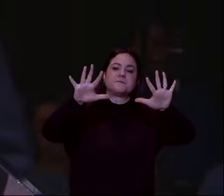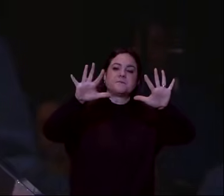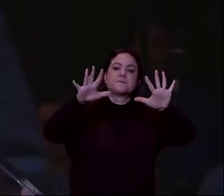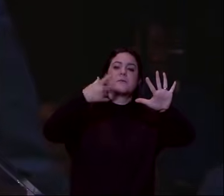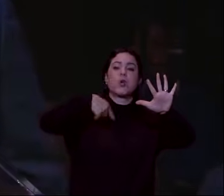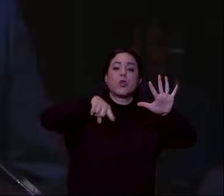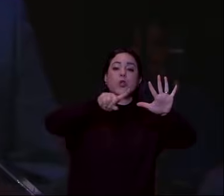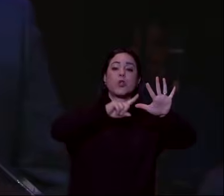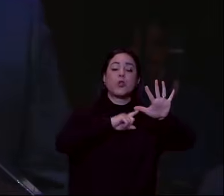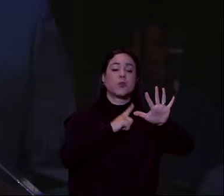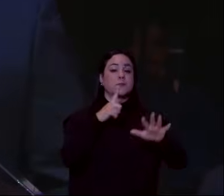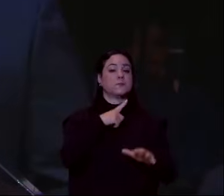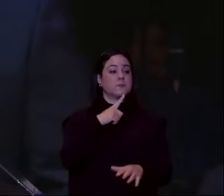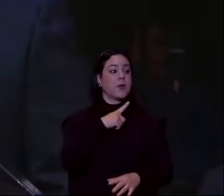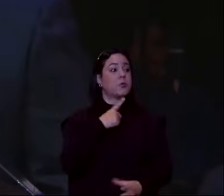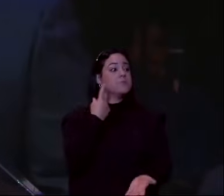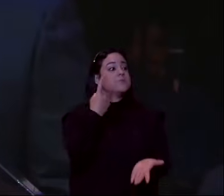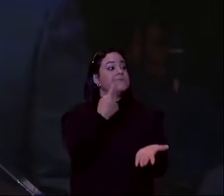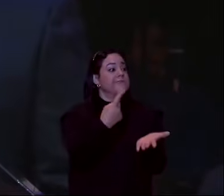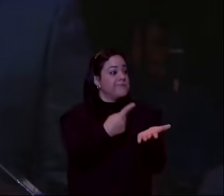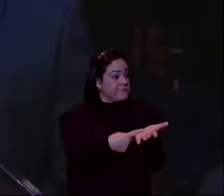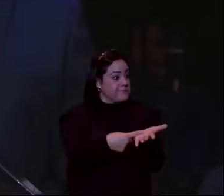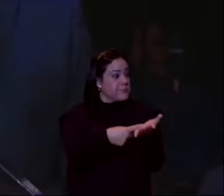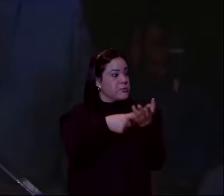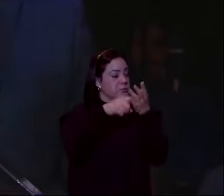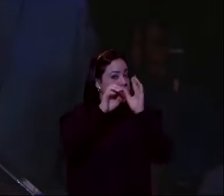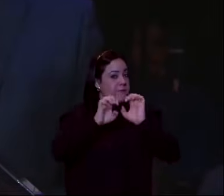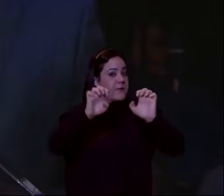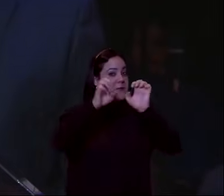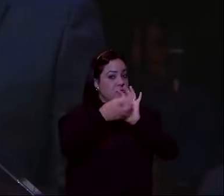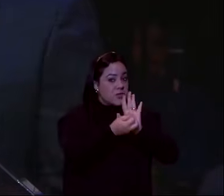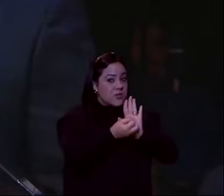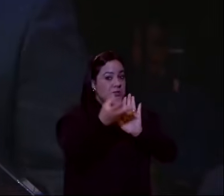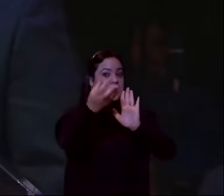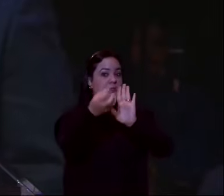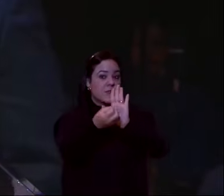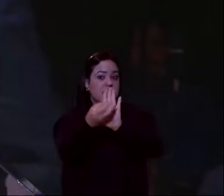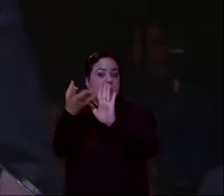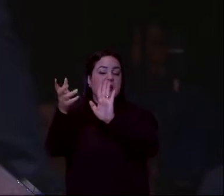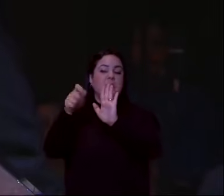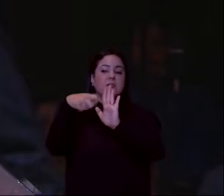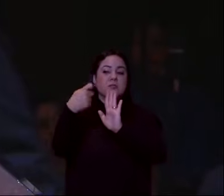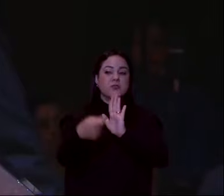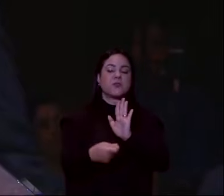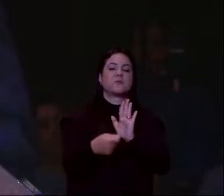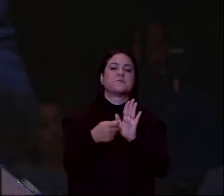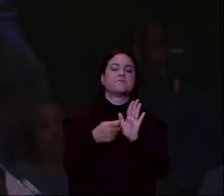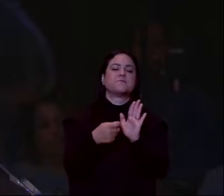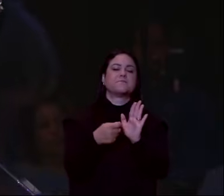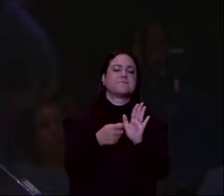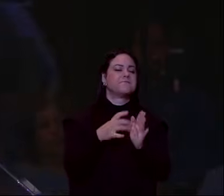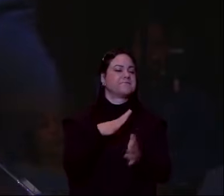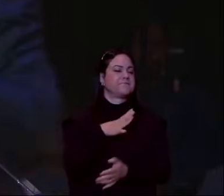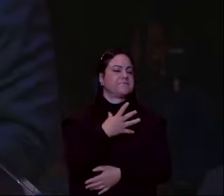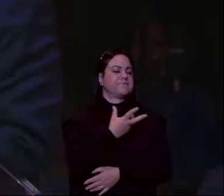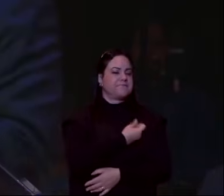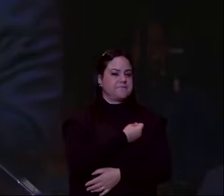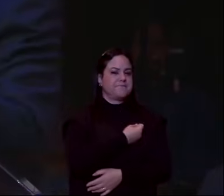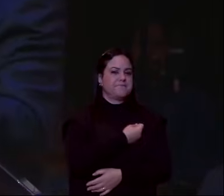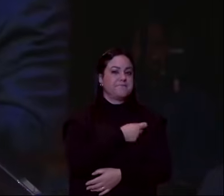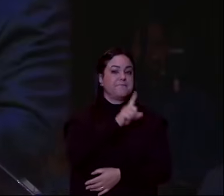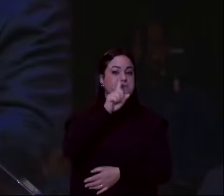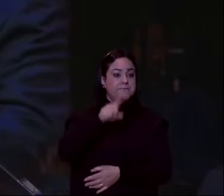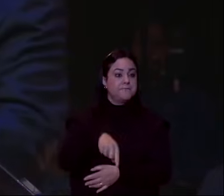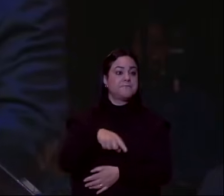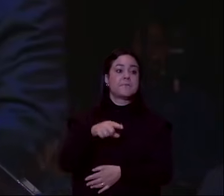E nós temos a missão de alcançar o mundo inteiro com essa bênção da salvação. E esse é o desafio que vem do